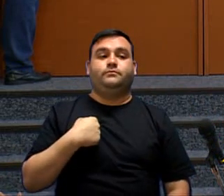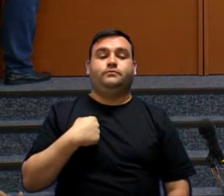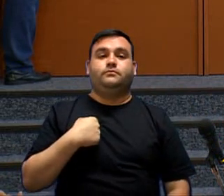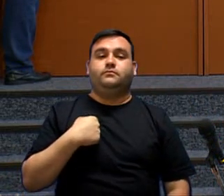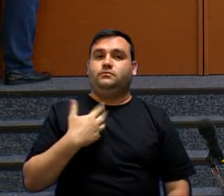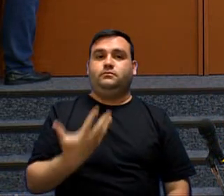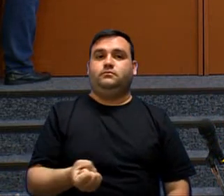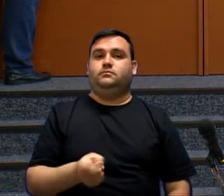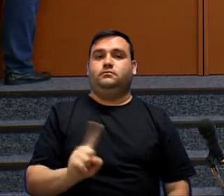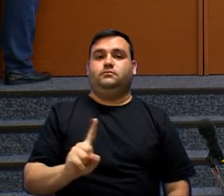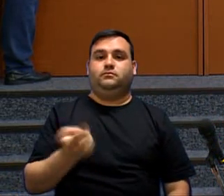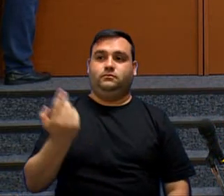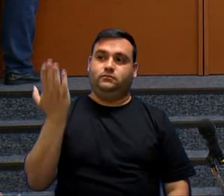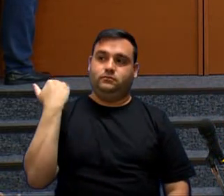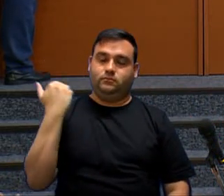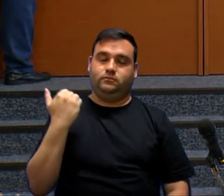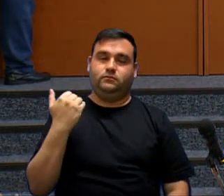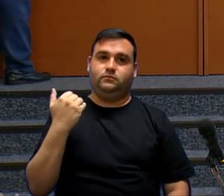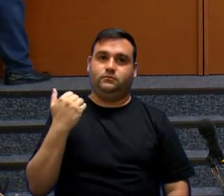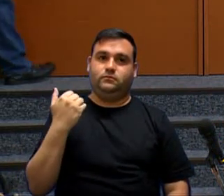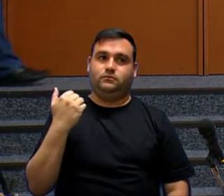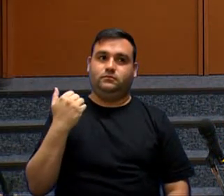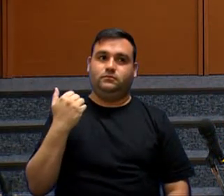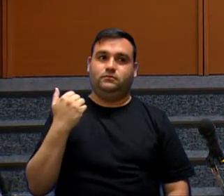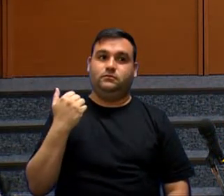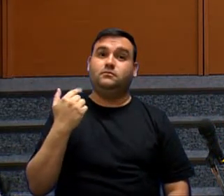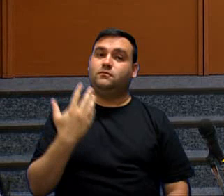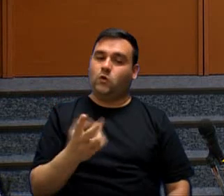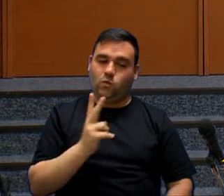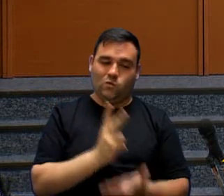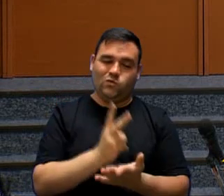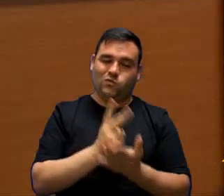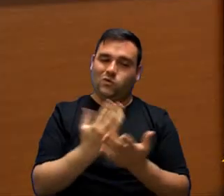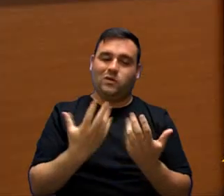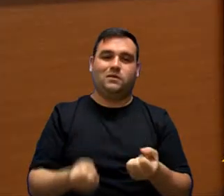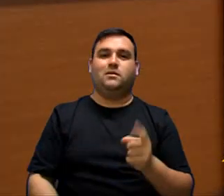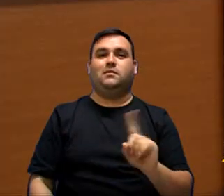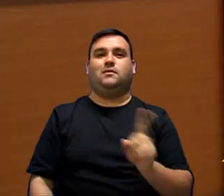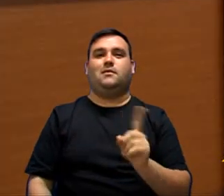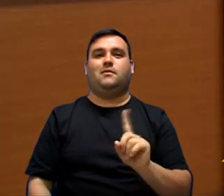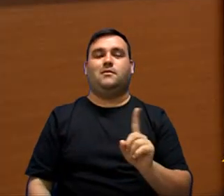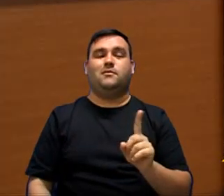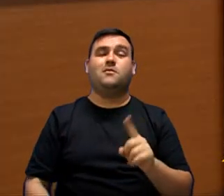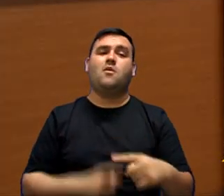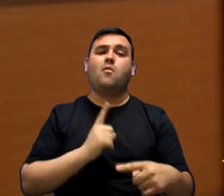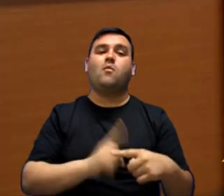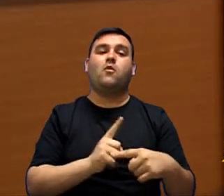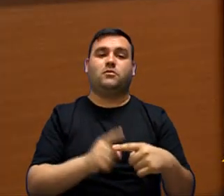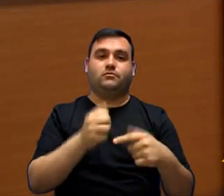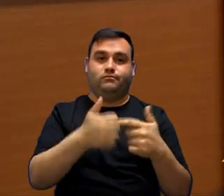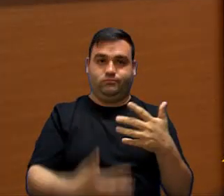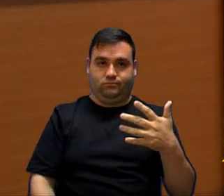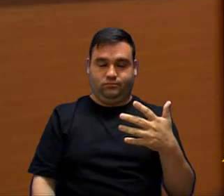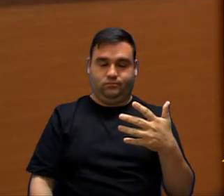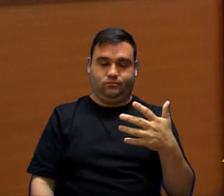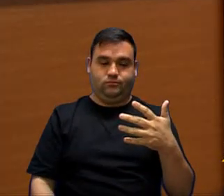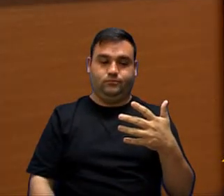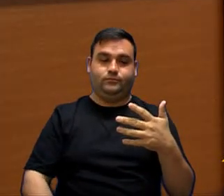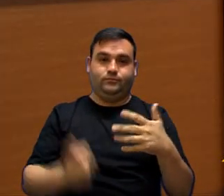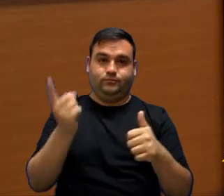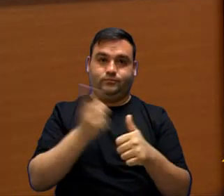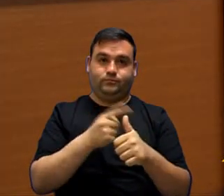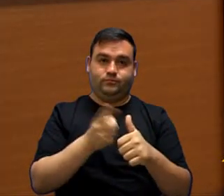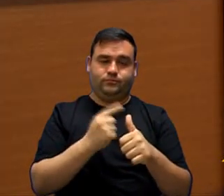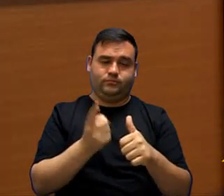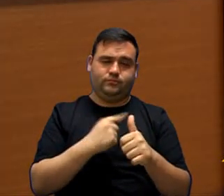votei não na vez passada. Vai votar sim hoje? Vou votar não novamente pelas seguintes razões.